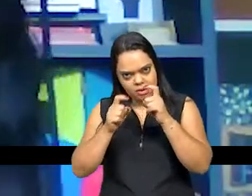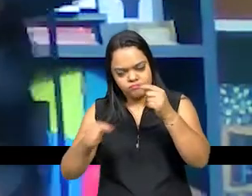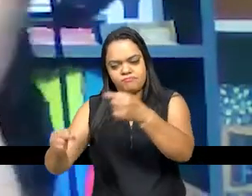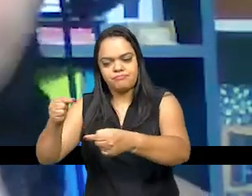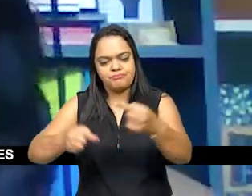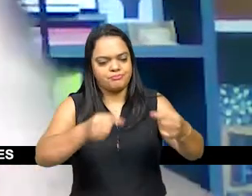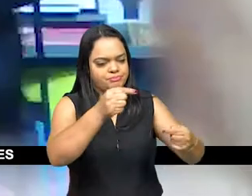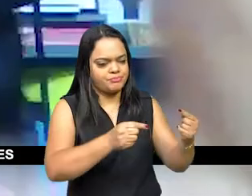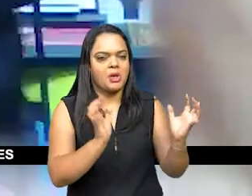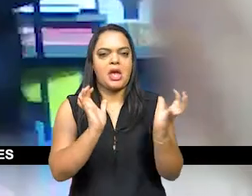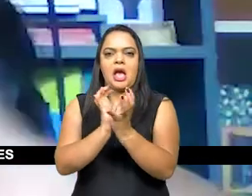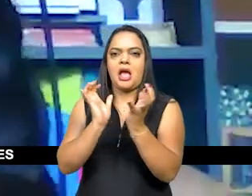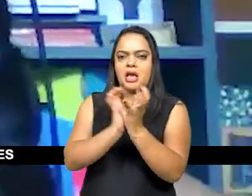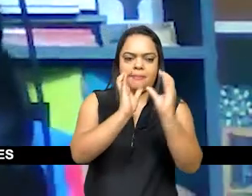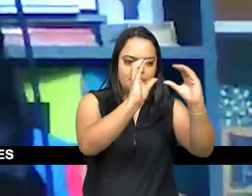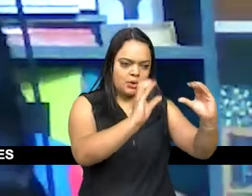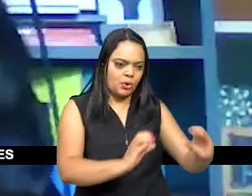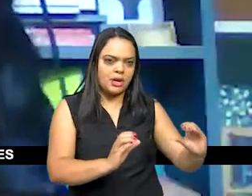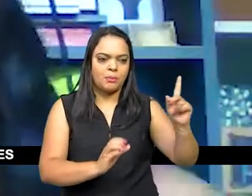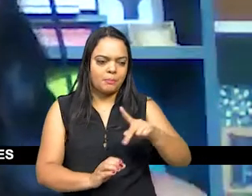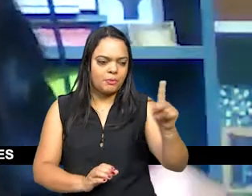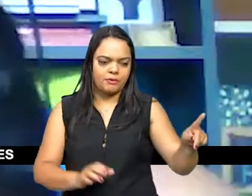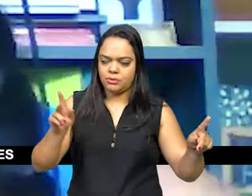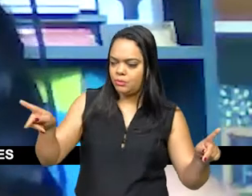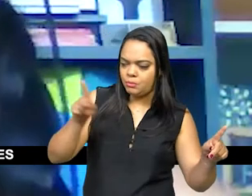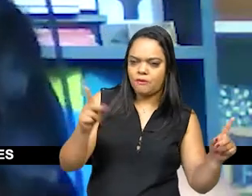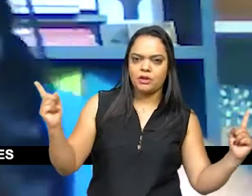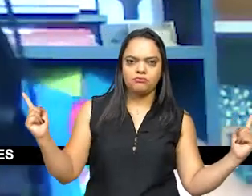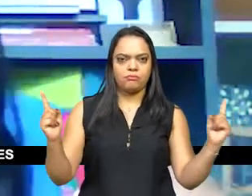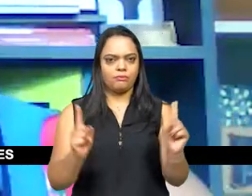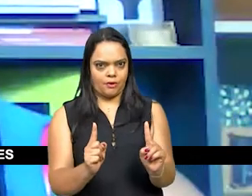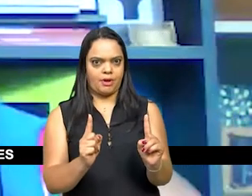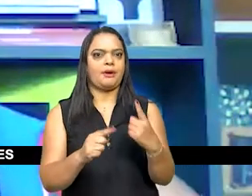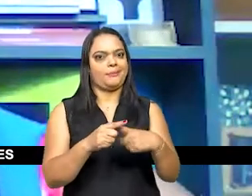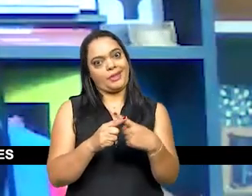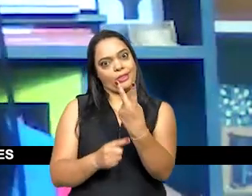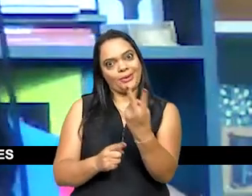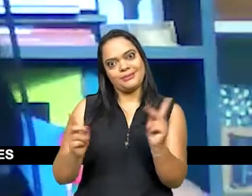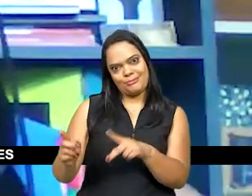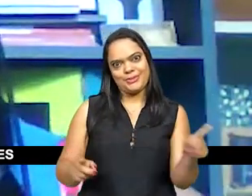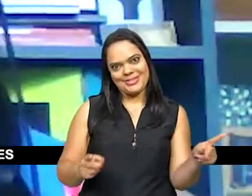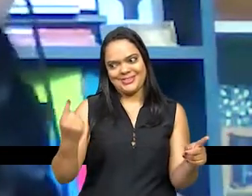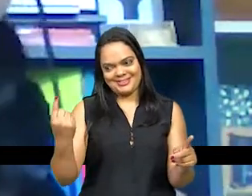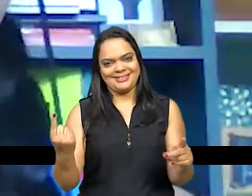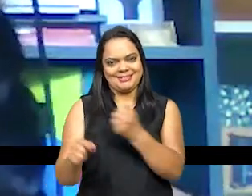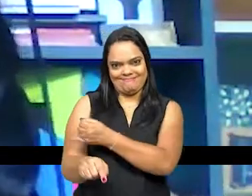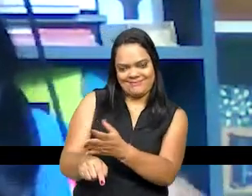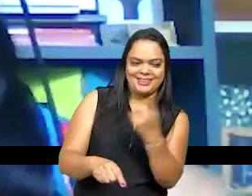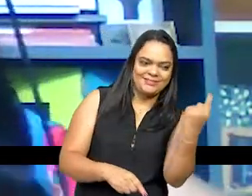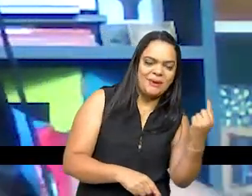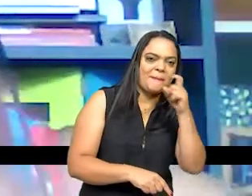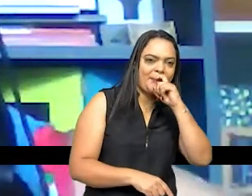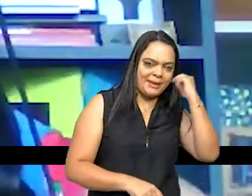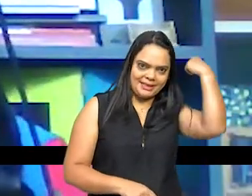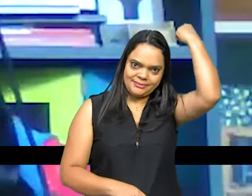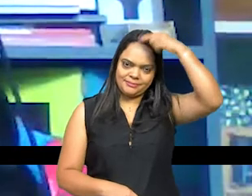discussão da equipe, da coordenação, dos dois professores, porque então a disciplina tinha dois professores, os tutores, outros professores, nós